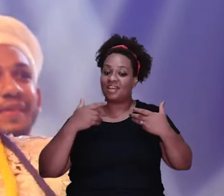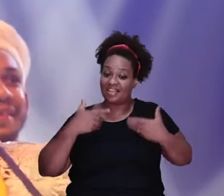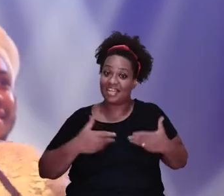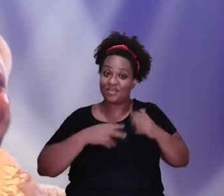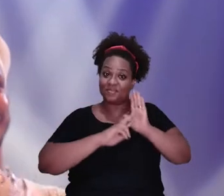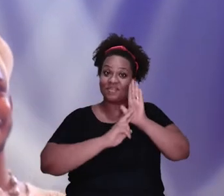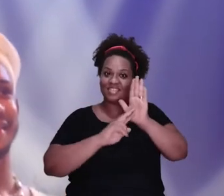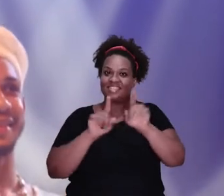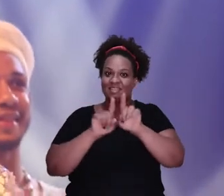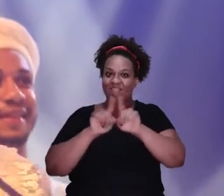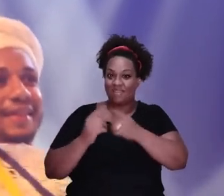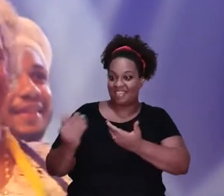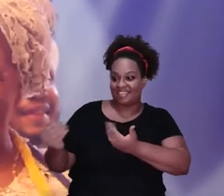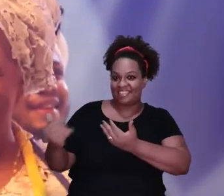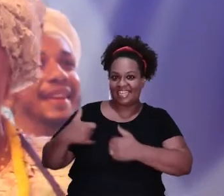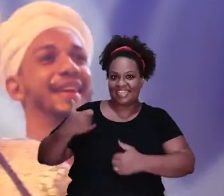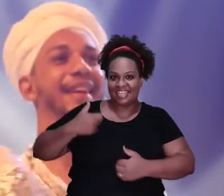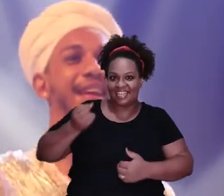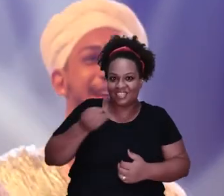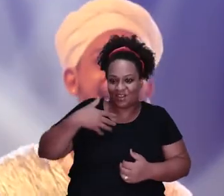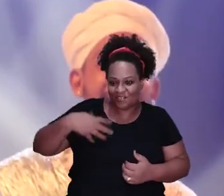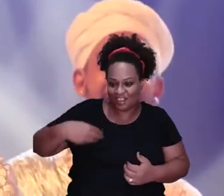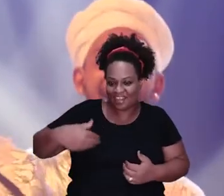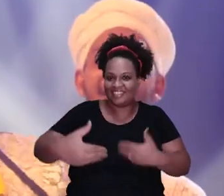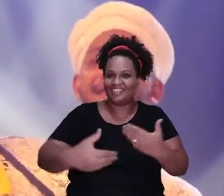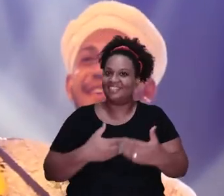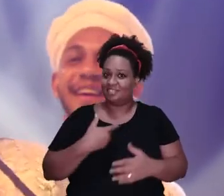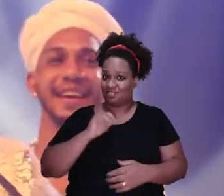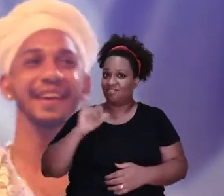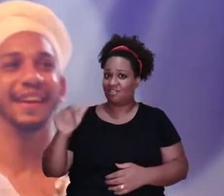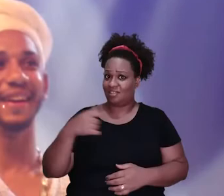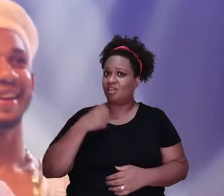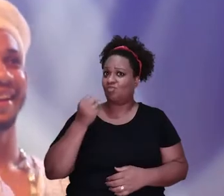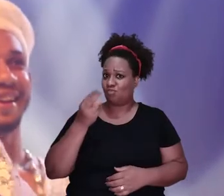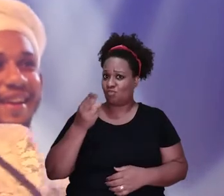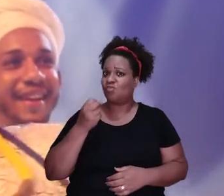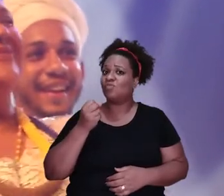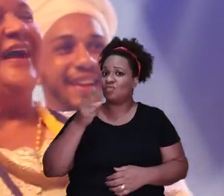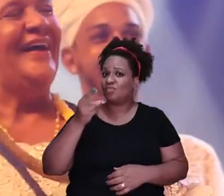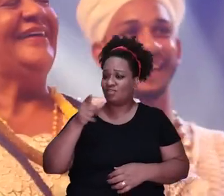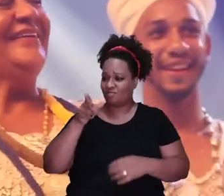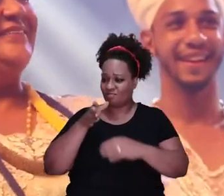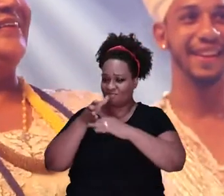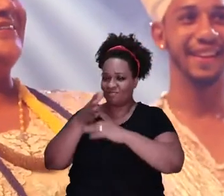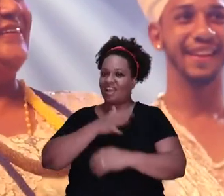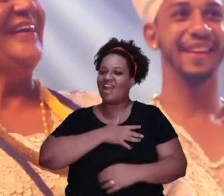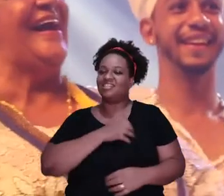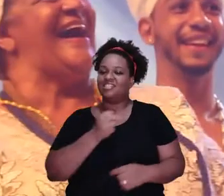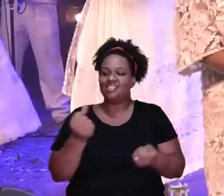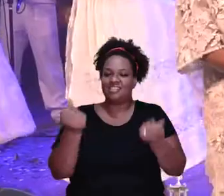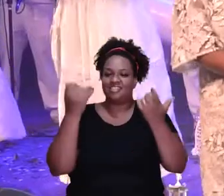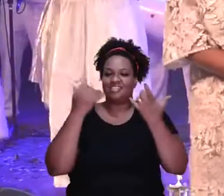eu tenha representado também a nova geração que está chegando por aí e eu já lhe disse que eu vou lá né que tu vá